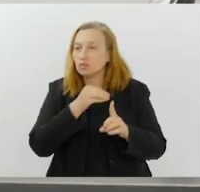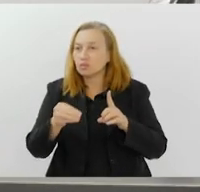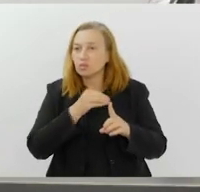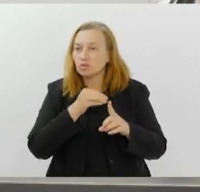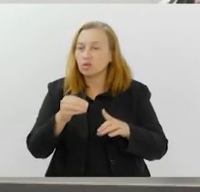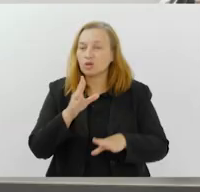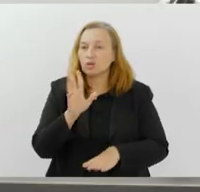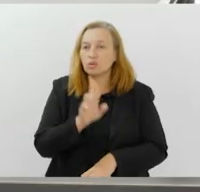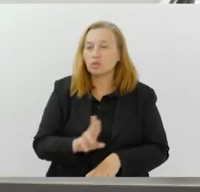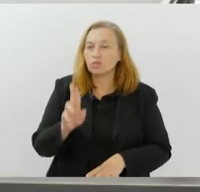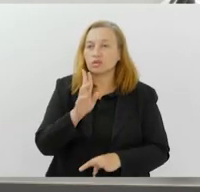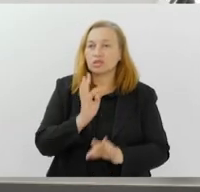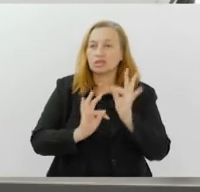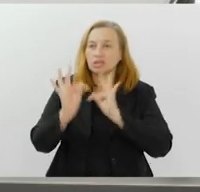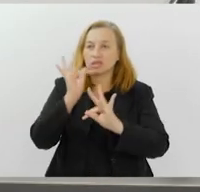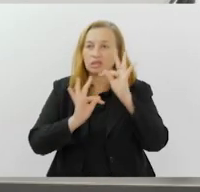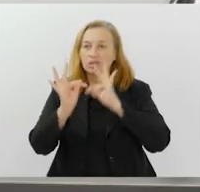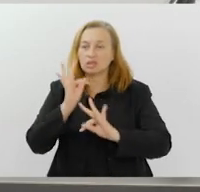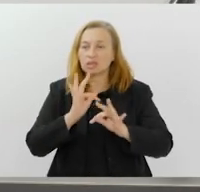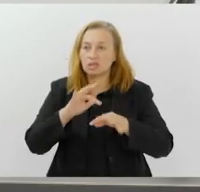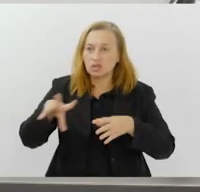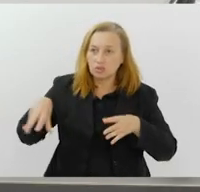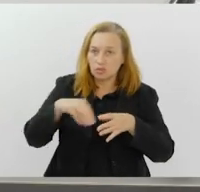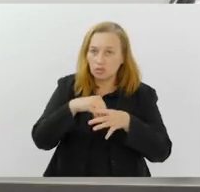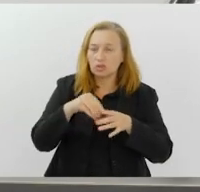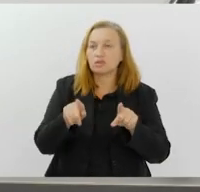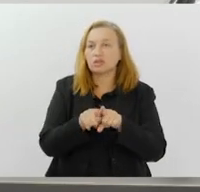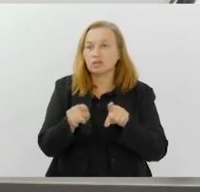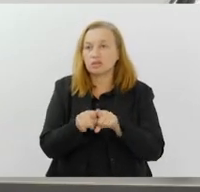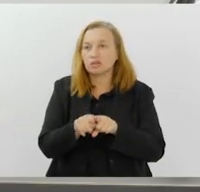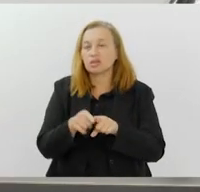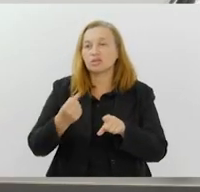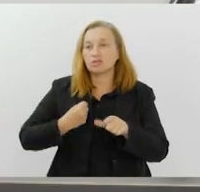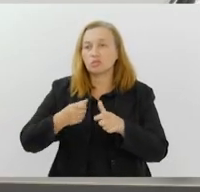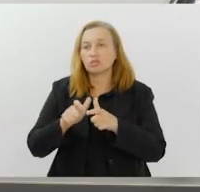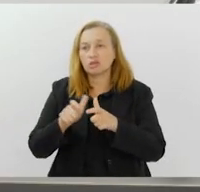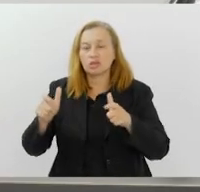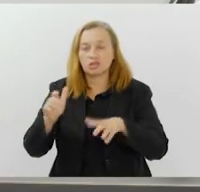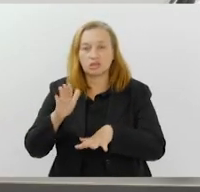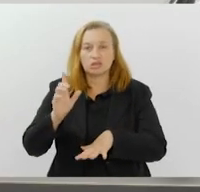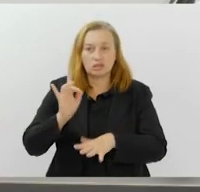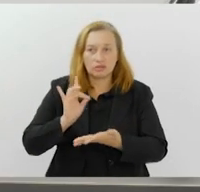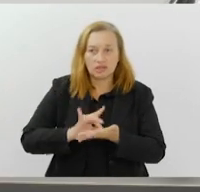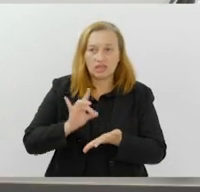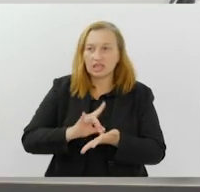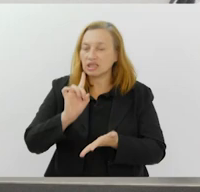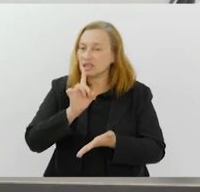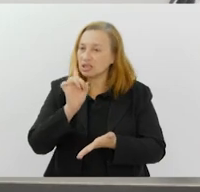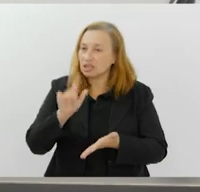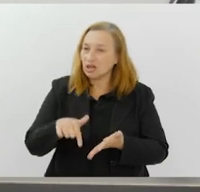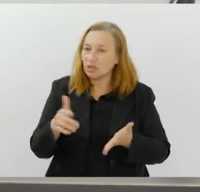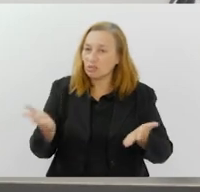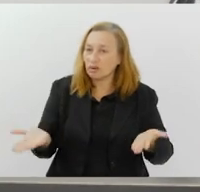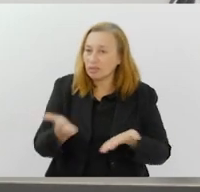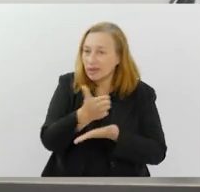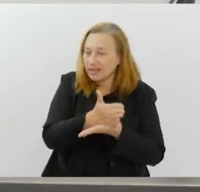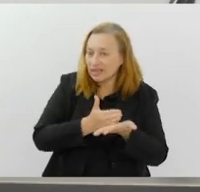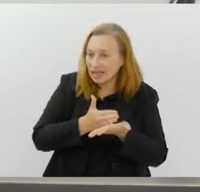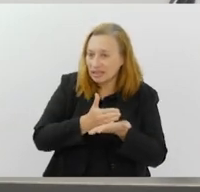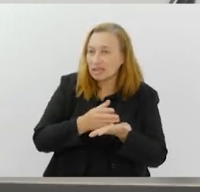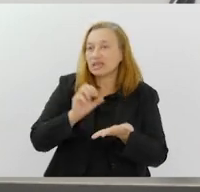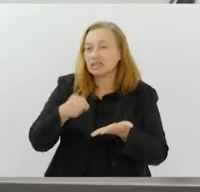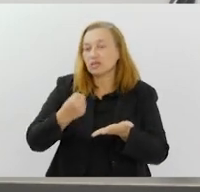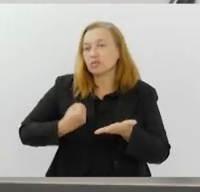dessa tecnologia eles estejam presentes e sejam maioria na verdade não não minoria meio a meio eles têm que ser